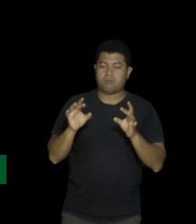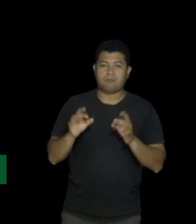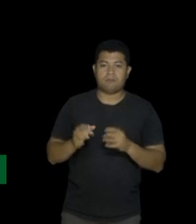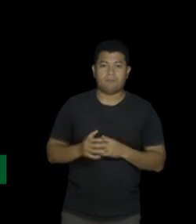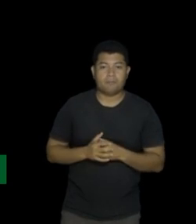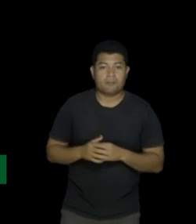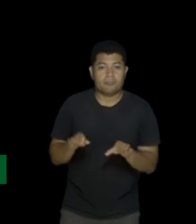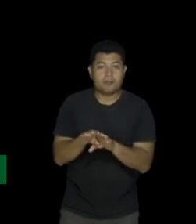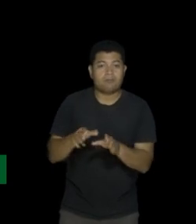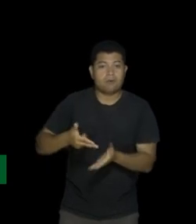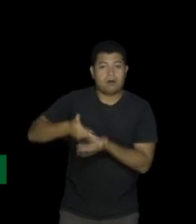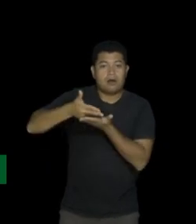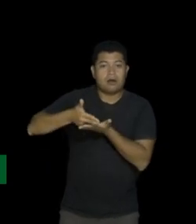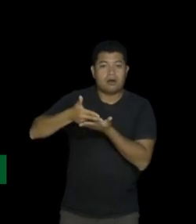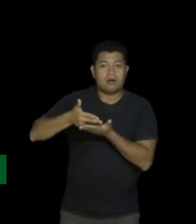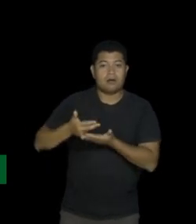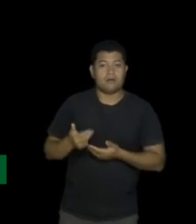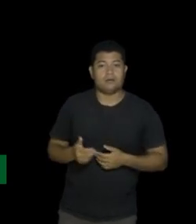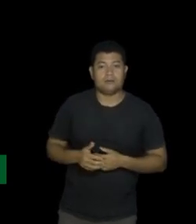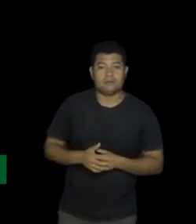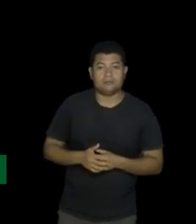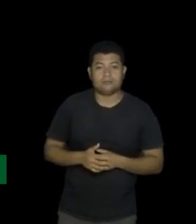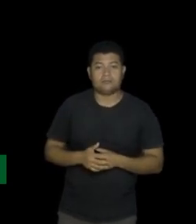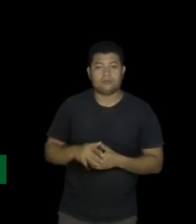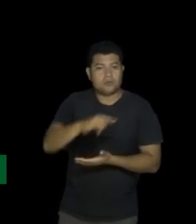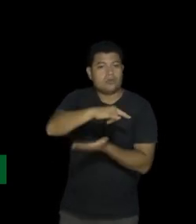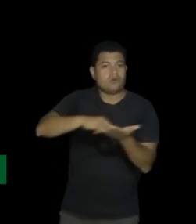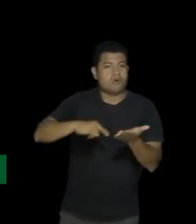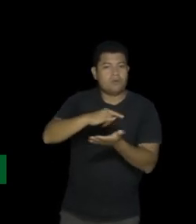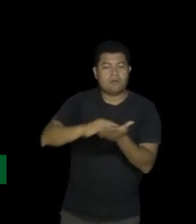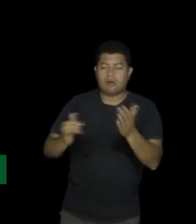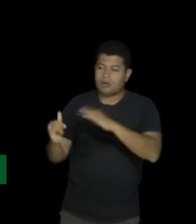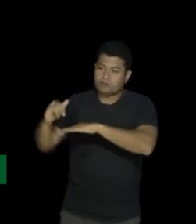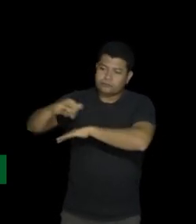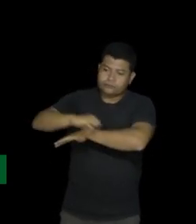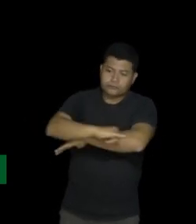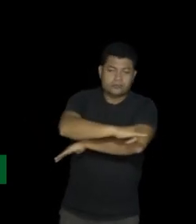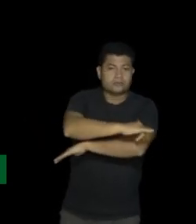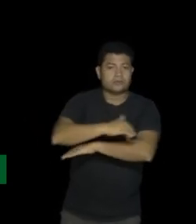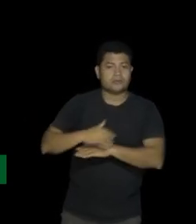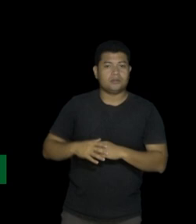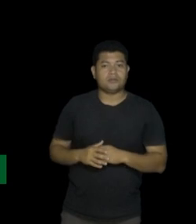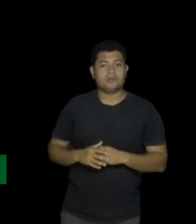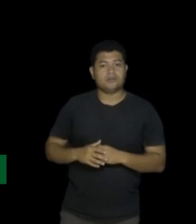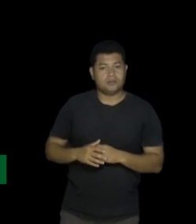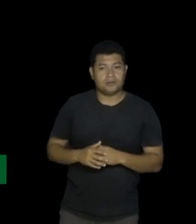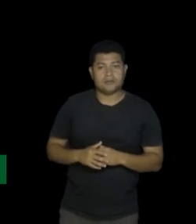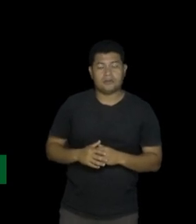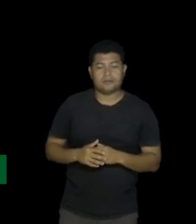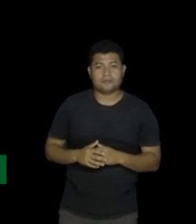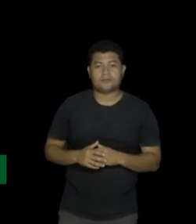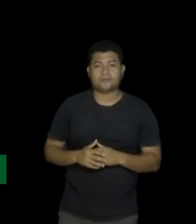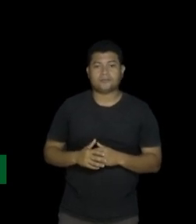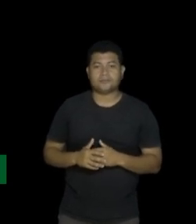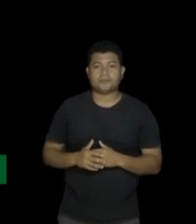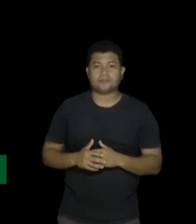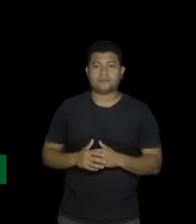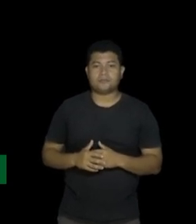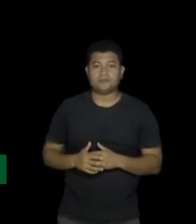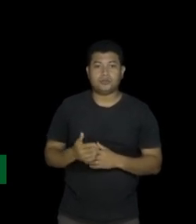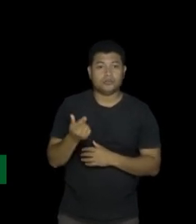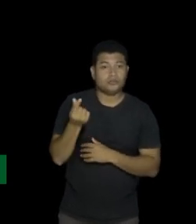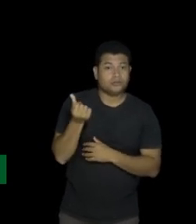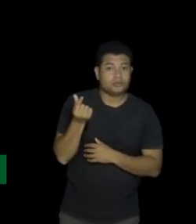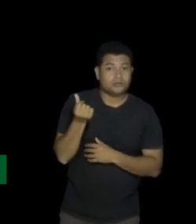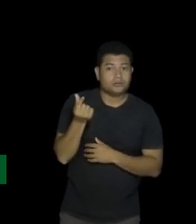armas de fogo documentação essa aeronave utilizada pelos criminosos né